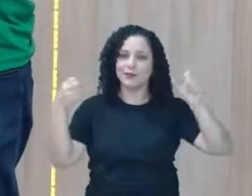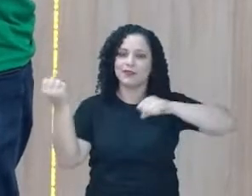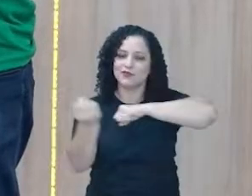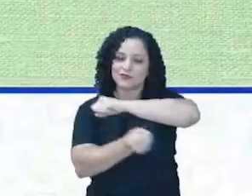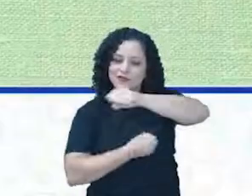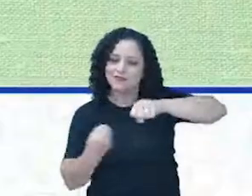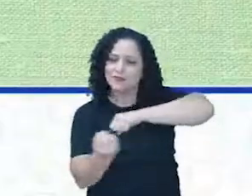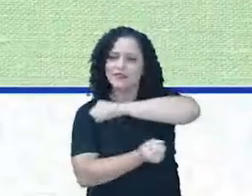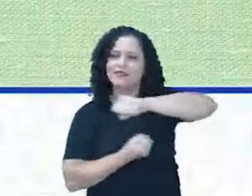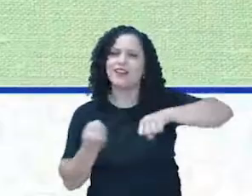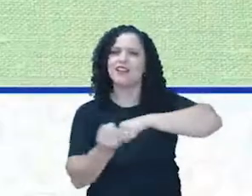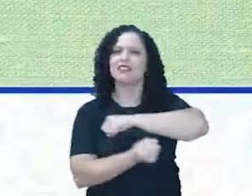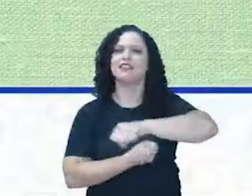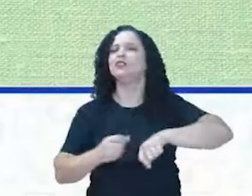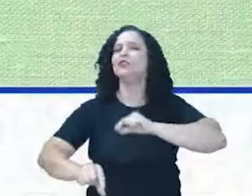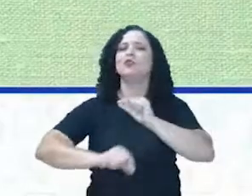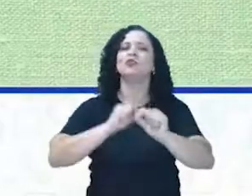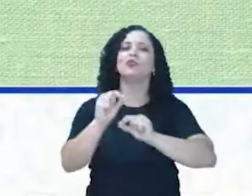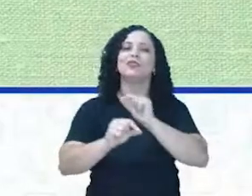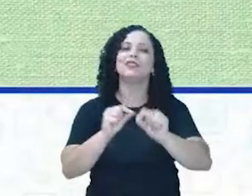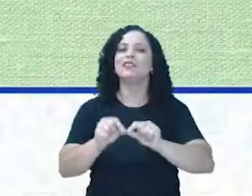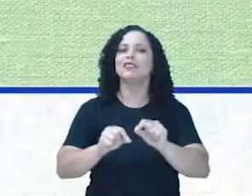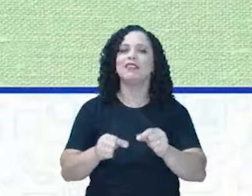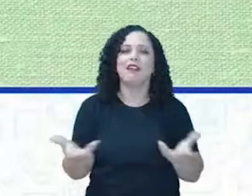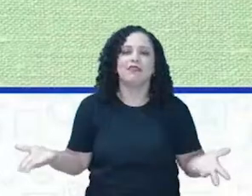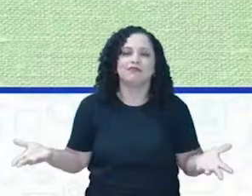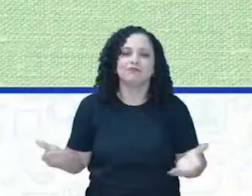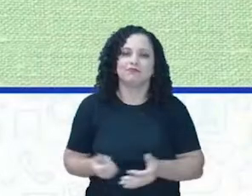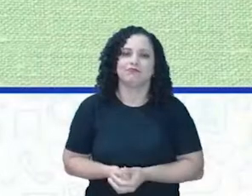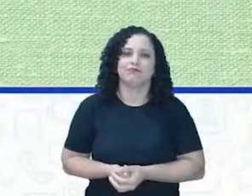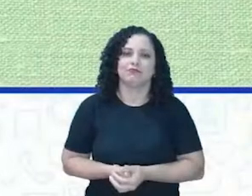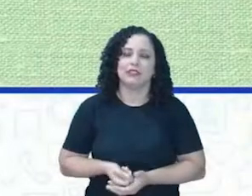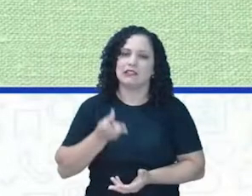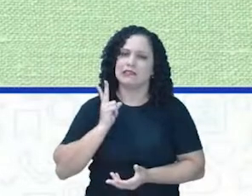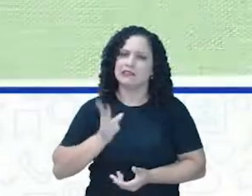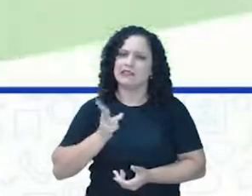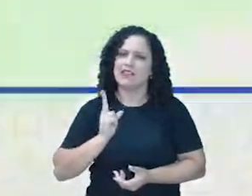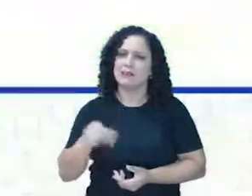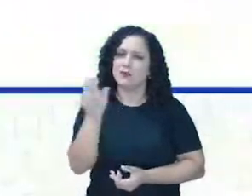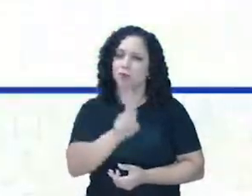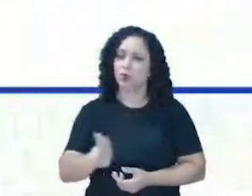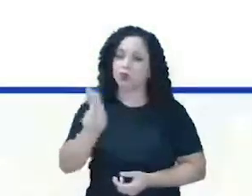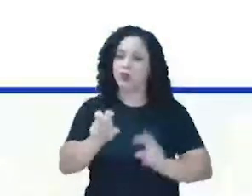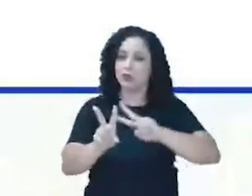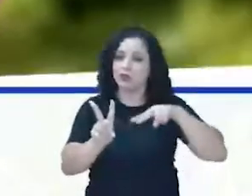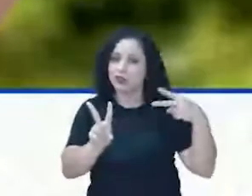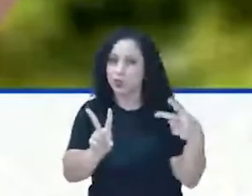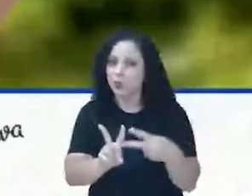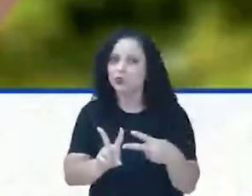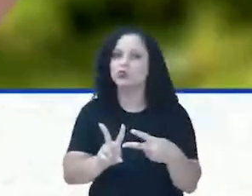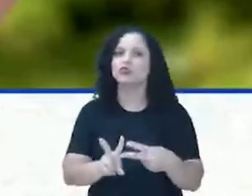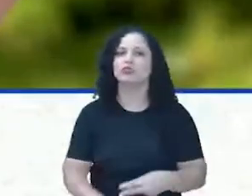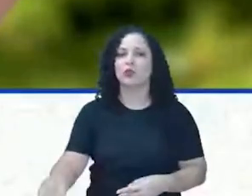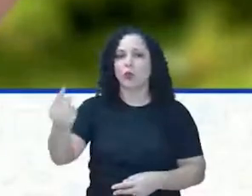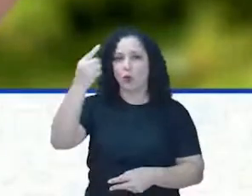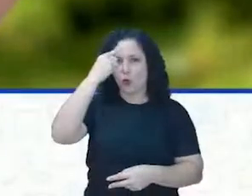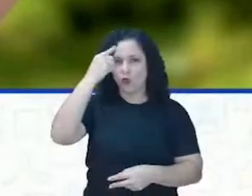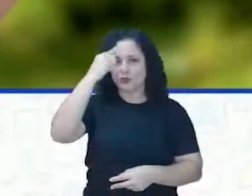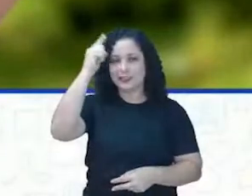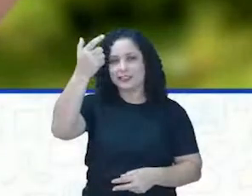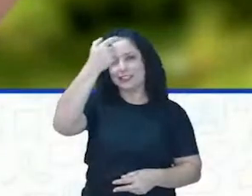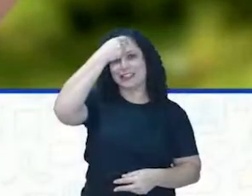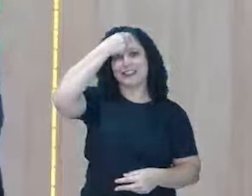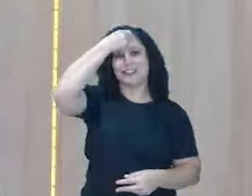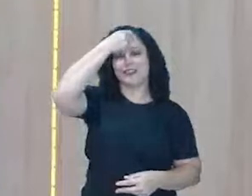A prática sustentável é uma necessidade e preocupação constante do uso racional dos recursos, tá? Então,